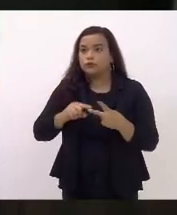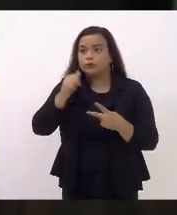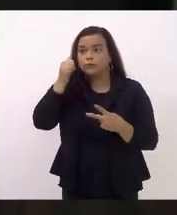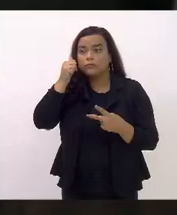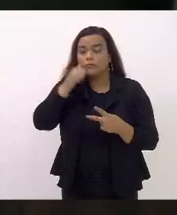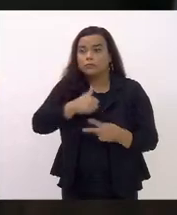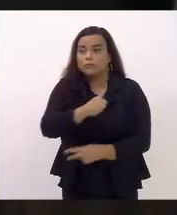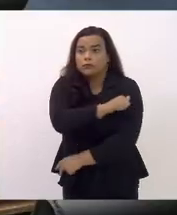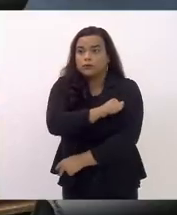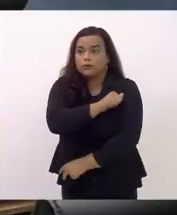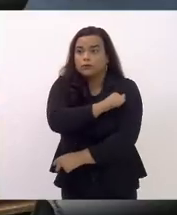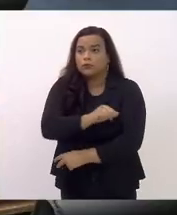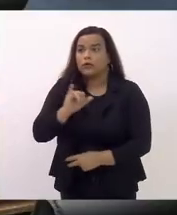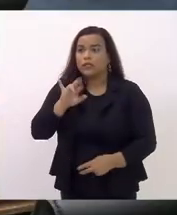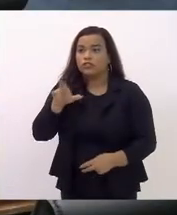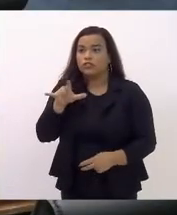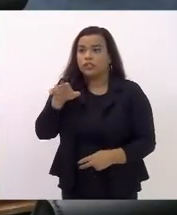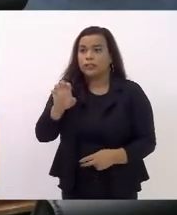Rejane.